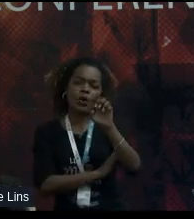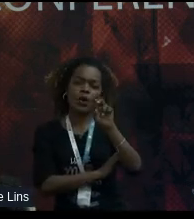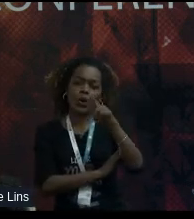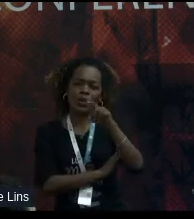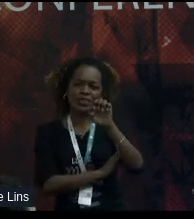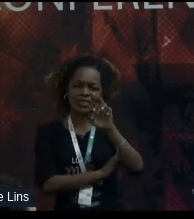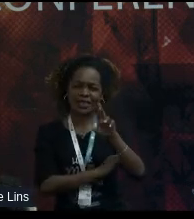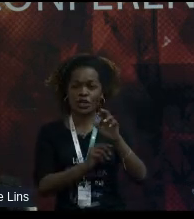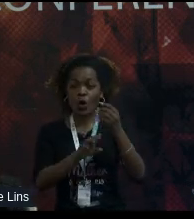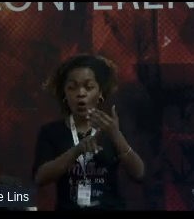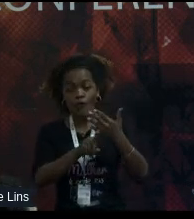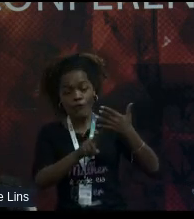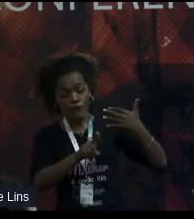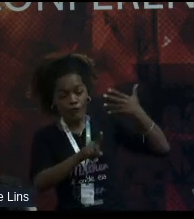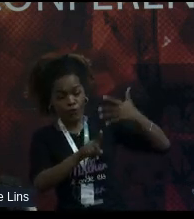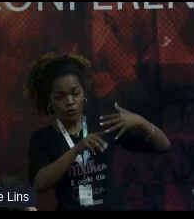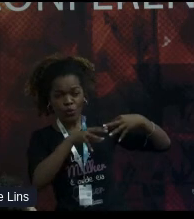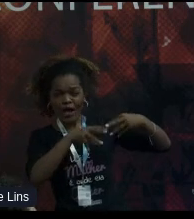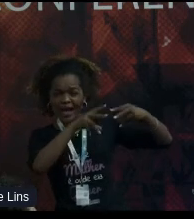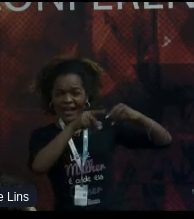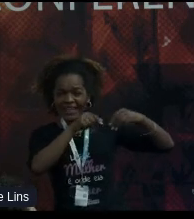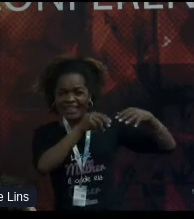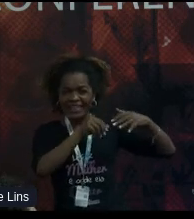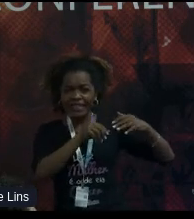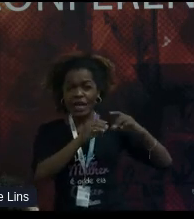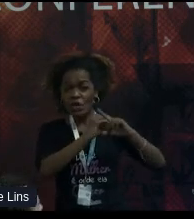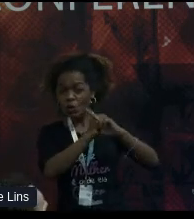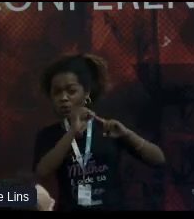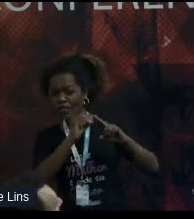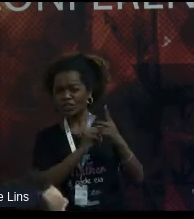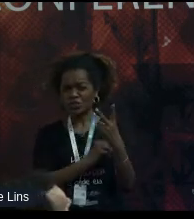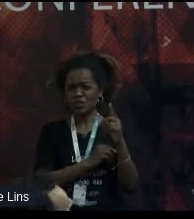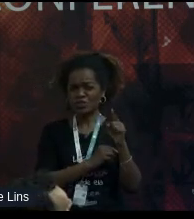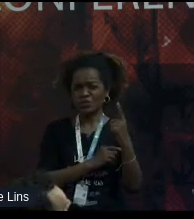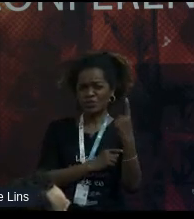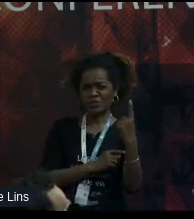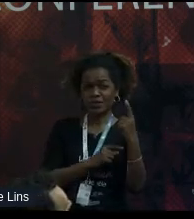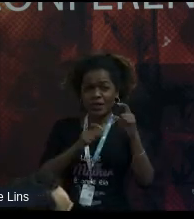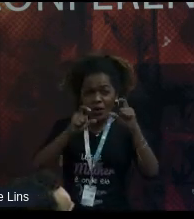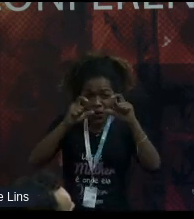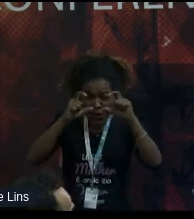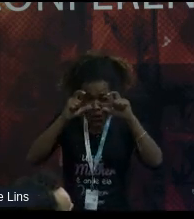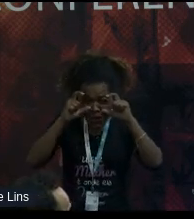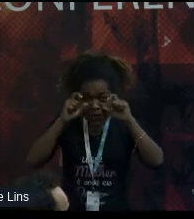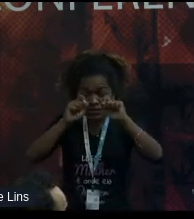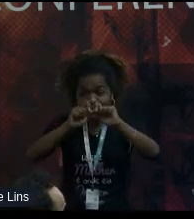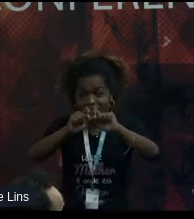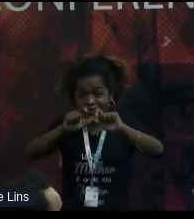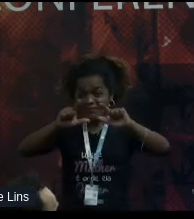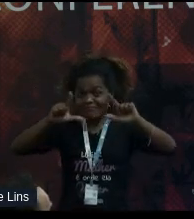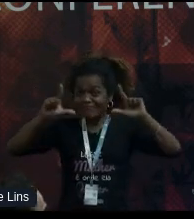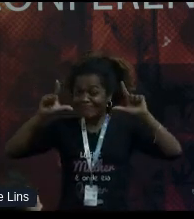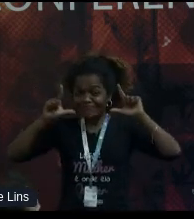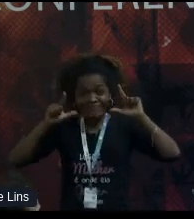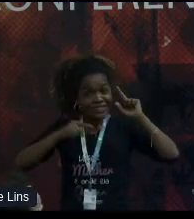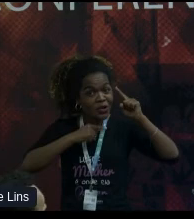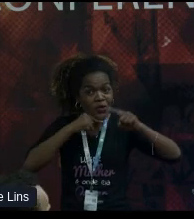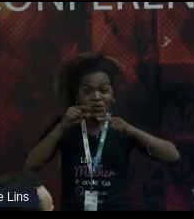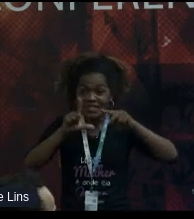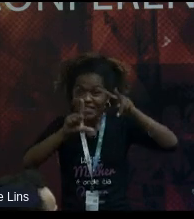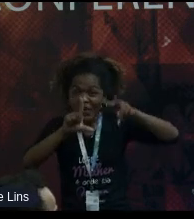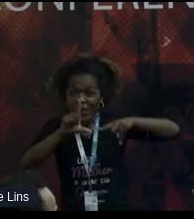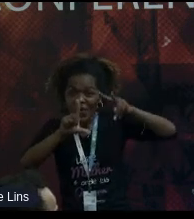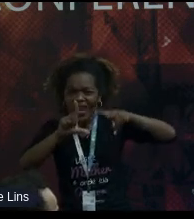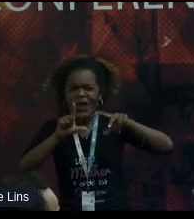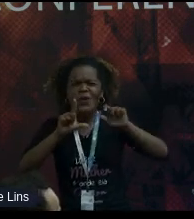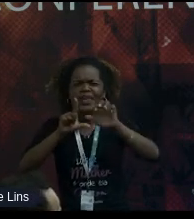contraste é 2:1. Nem eu que estou usando óculos e estou com a tela super ampliada aqui, estou conseguindo ler que está escrito